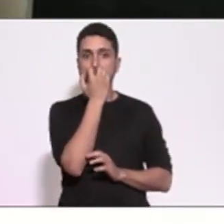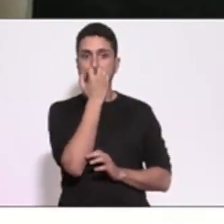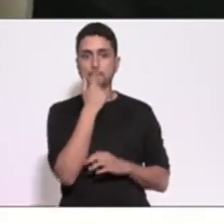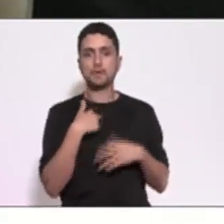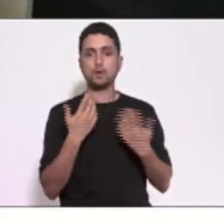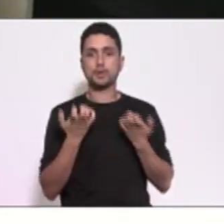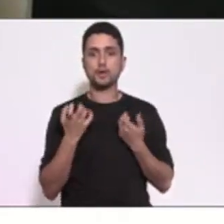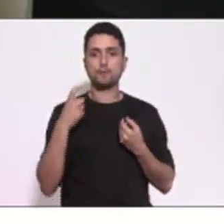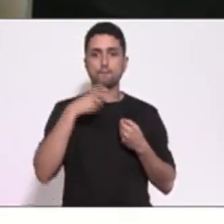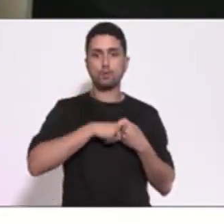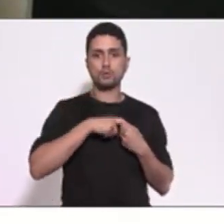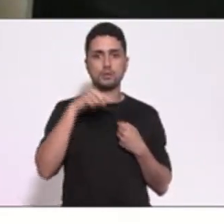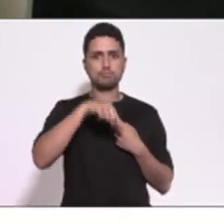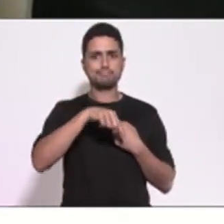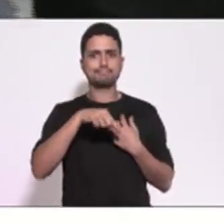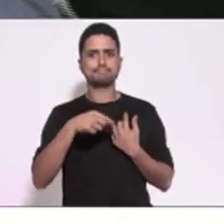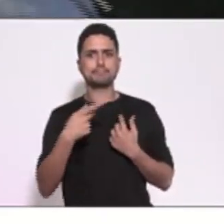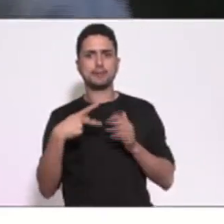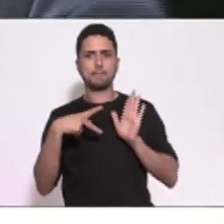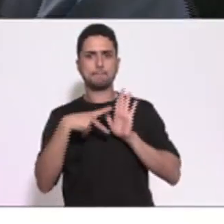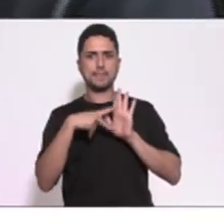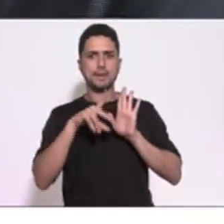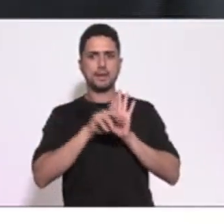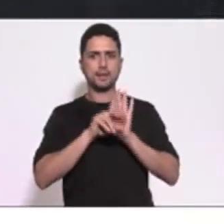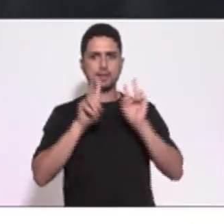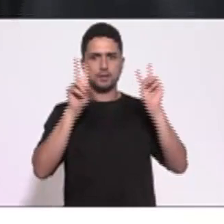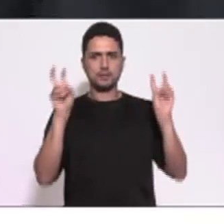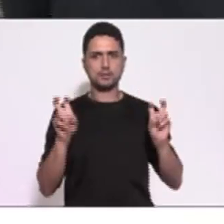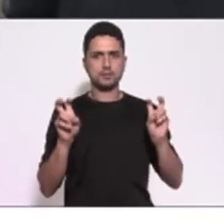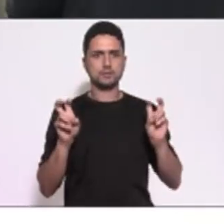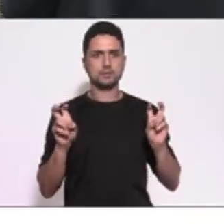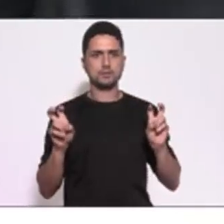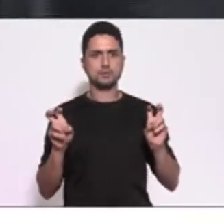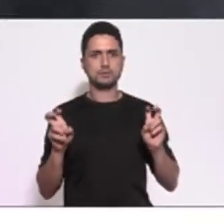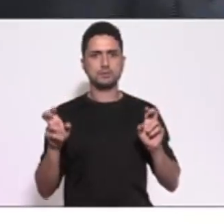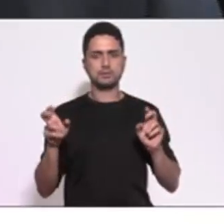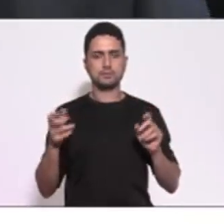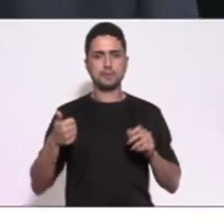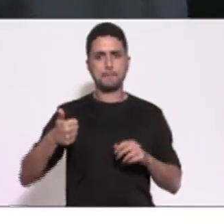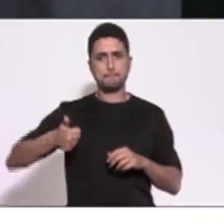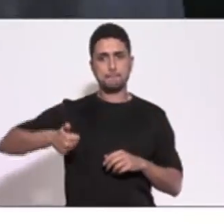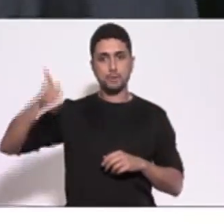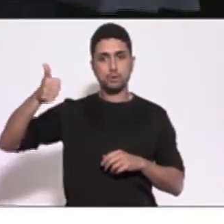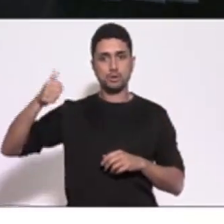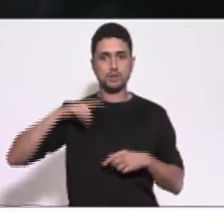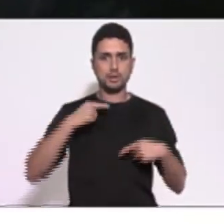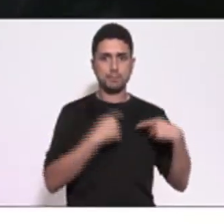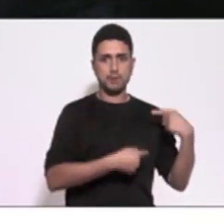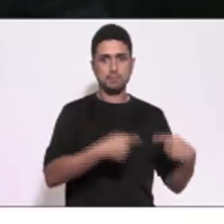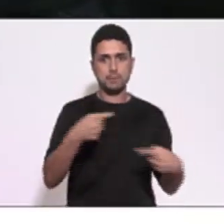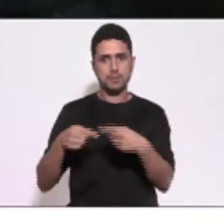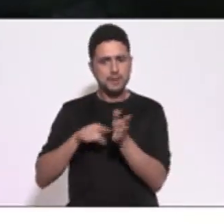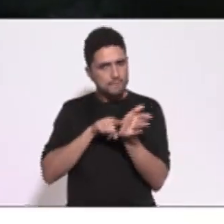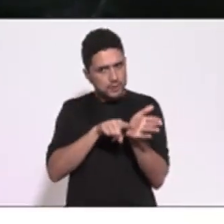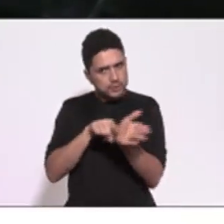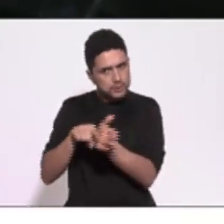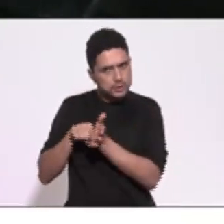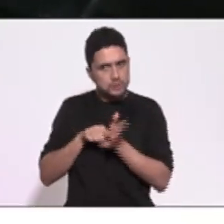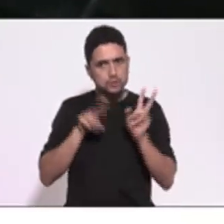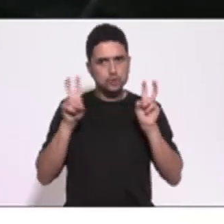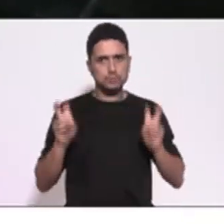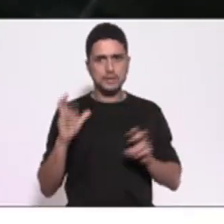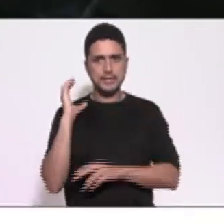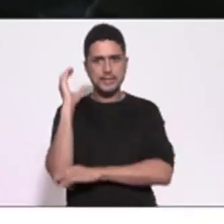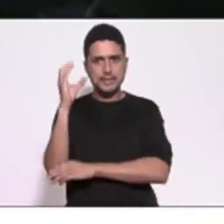aqui ao PL de nossa autoria, que dispõe sobre a prioridade de tramitação de procedimentos investigatórios relativos a